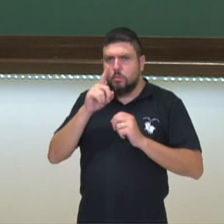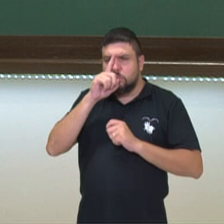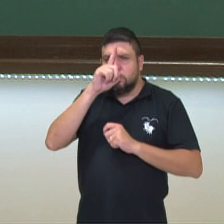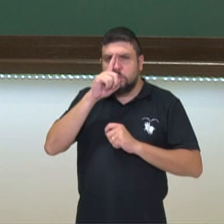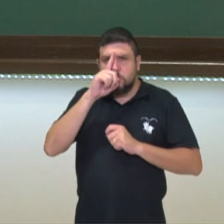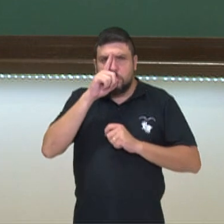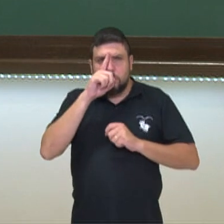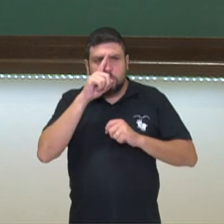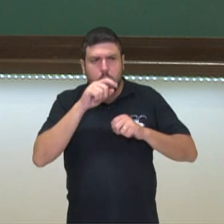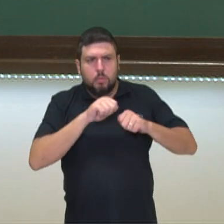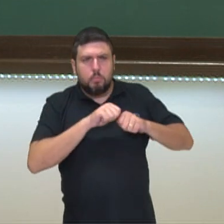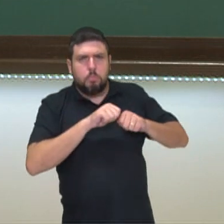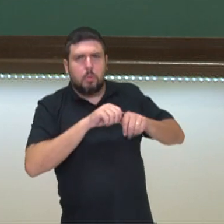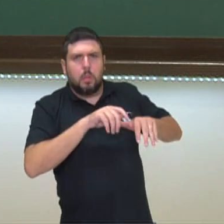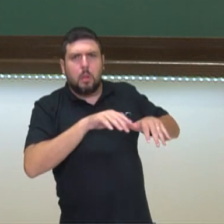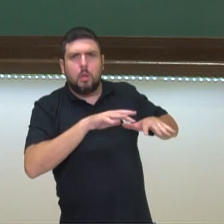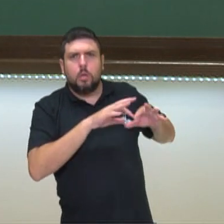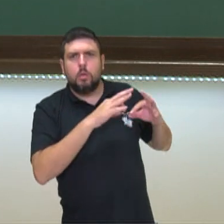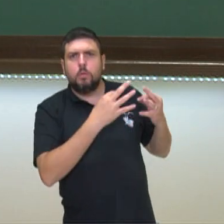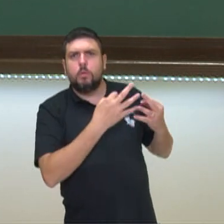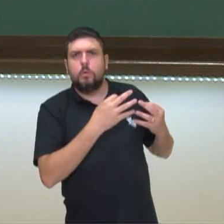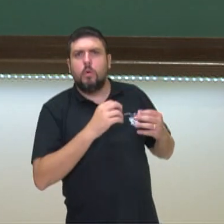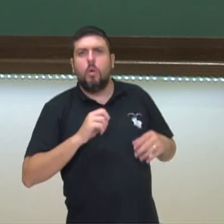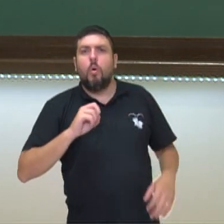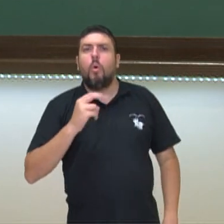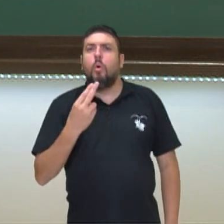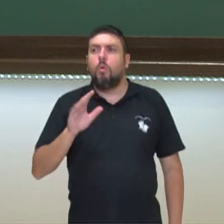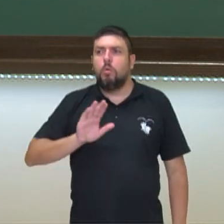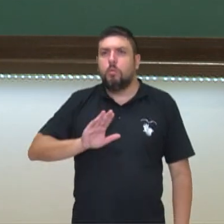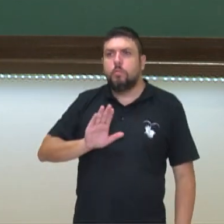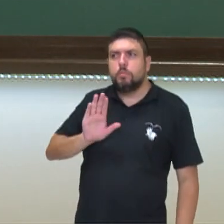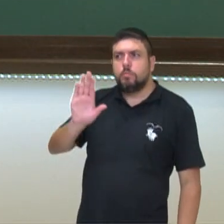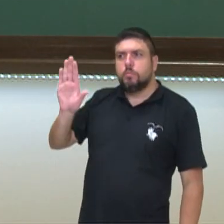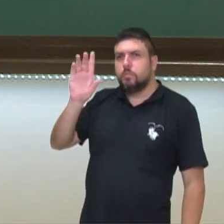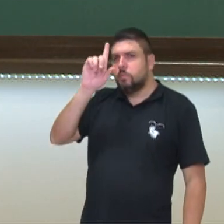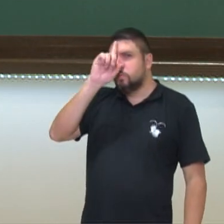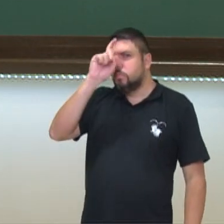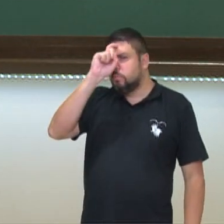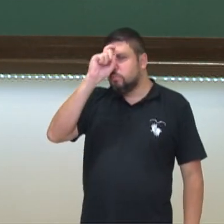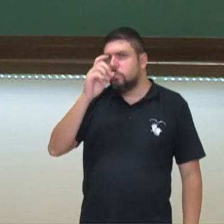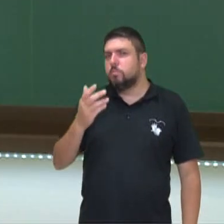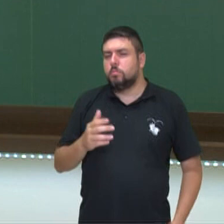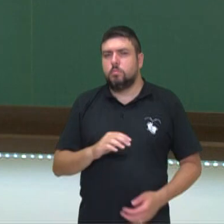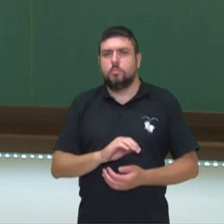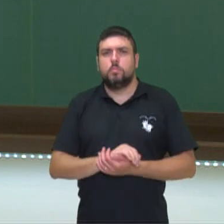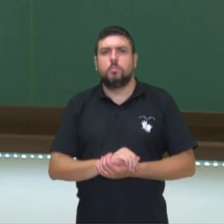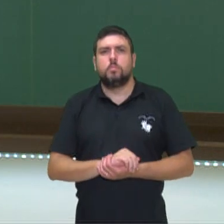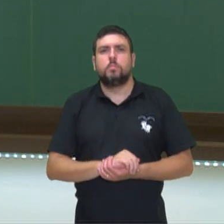a doença para os outros familiares? Ou ficar internada? Vamos dar uma olhadinha nisso?